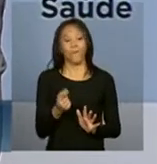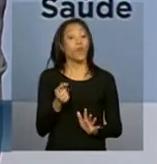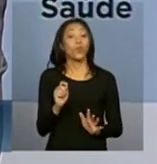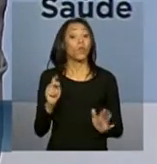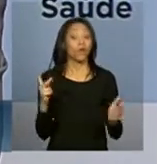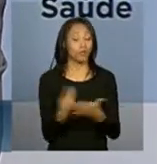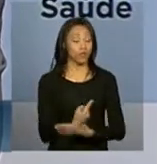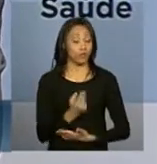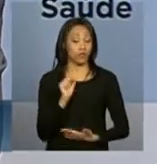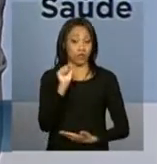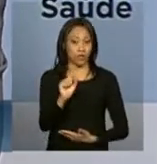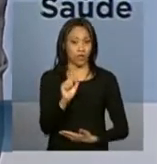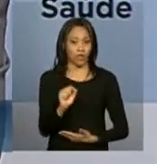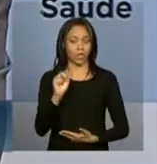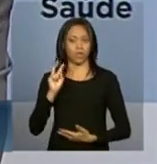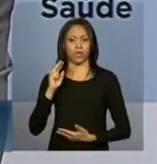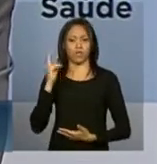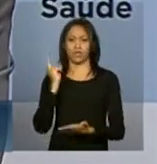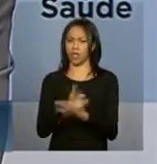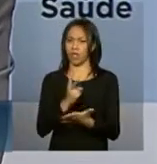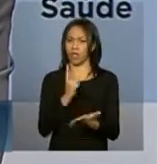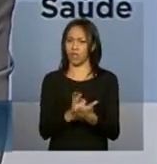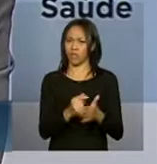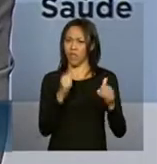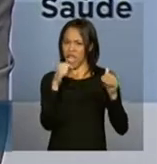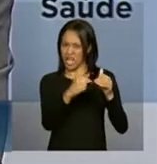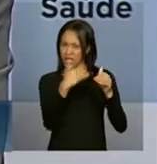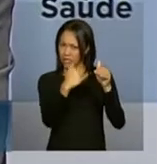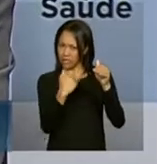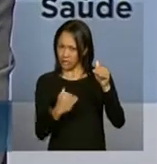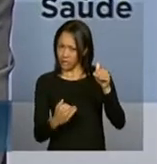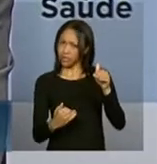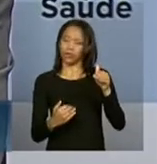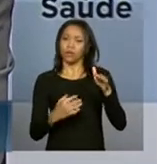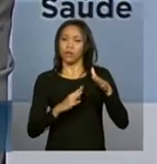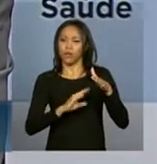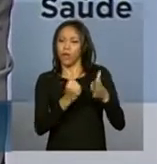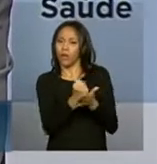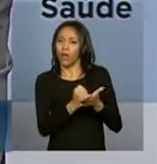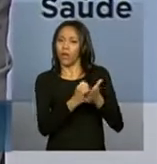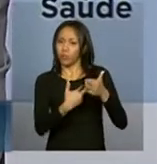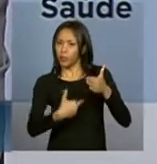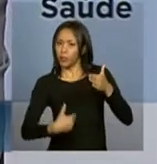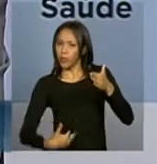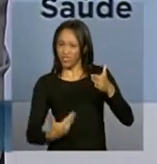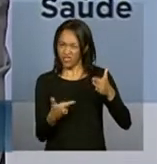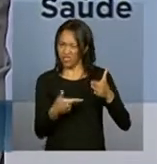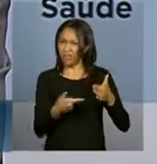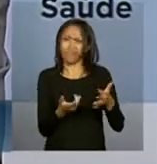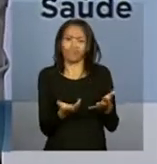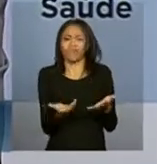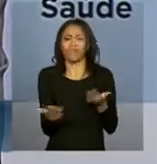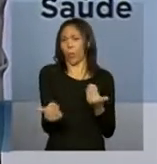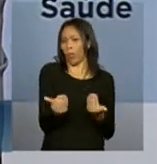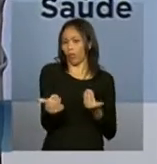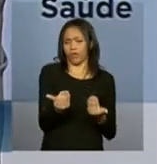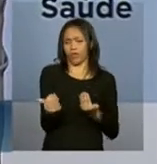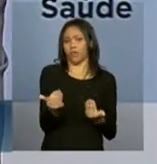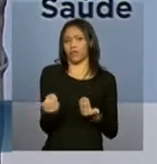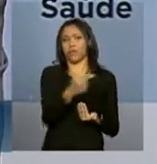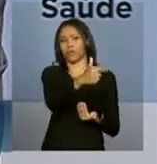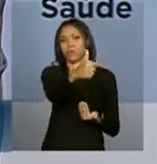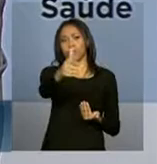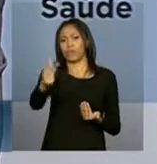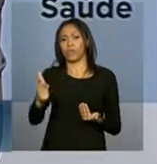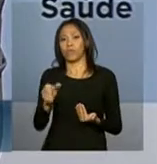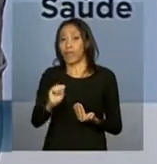ter. Historicamente, não é o maior impacto. É um impacto insignificante comparado com os outros